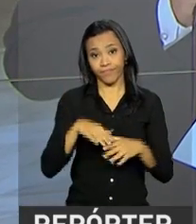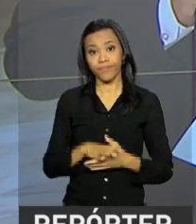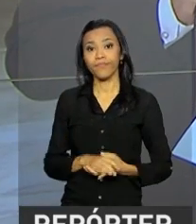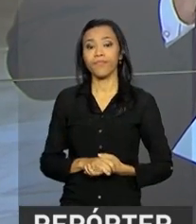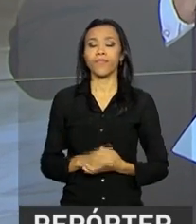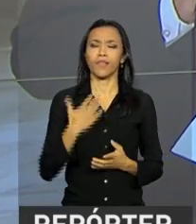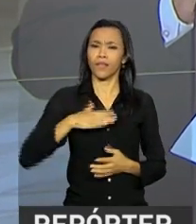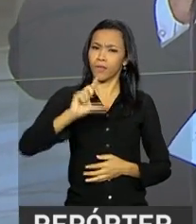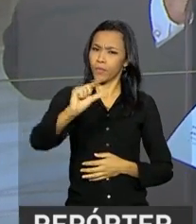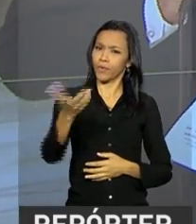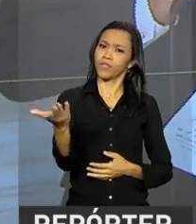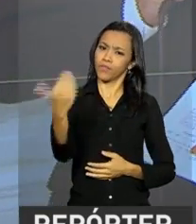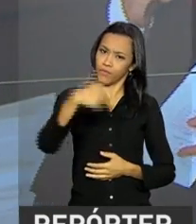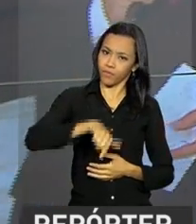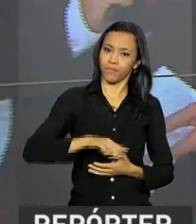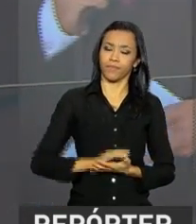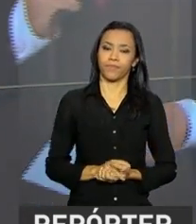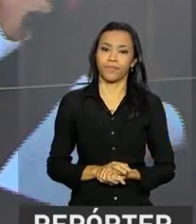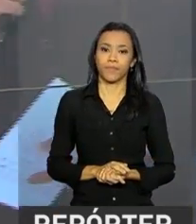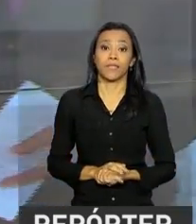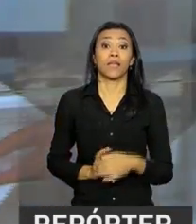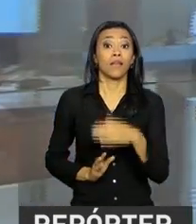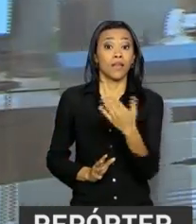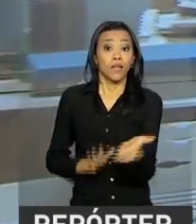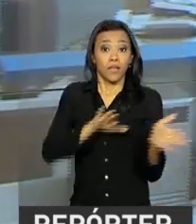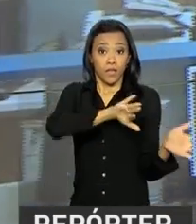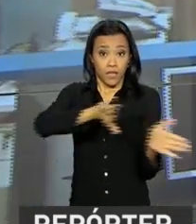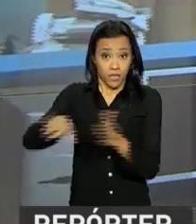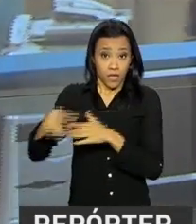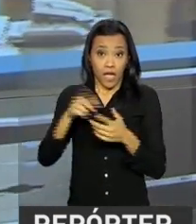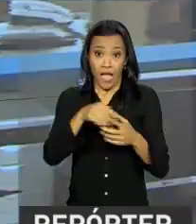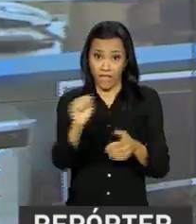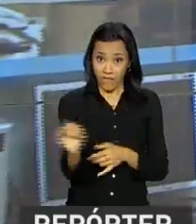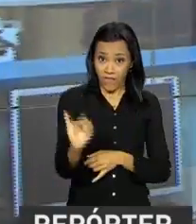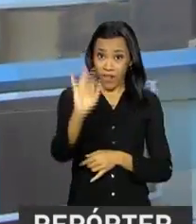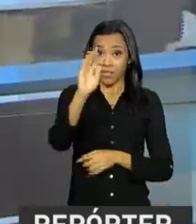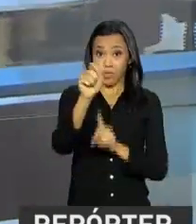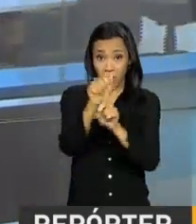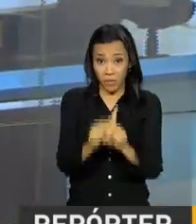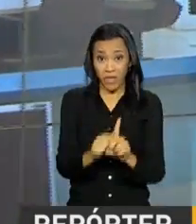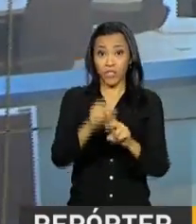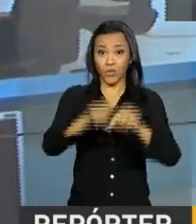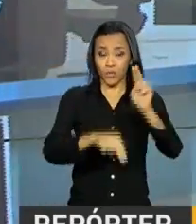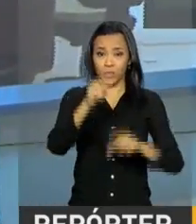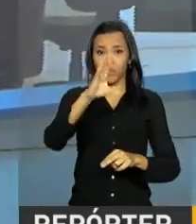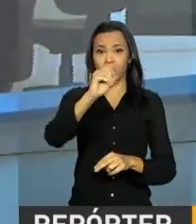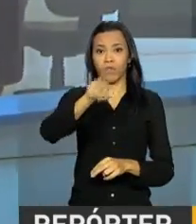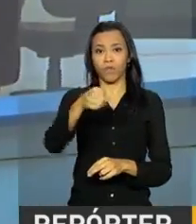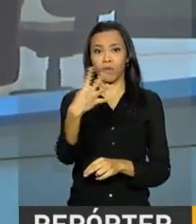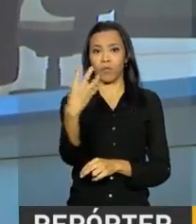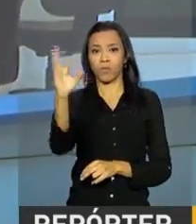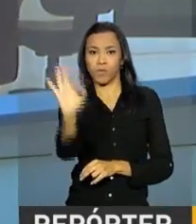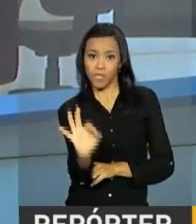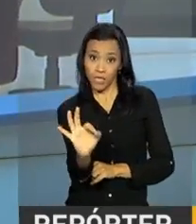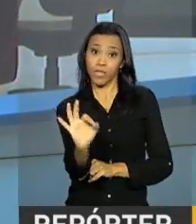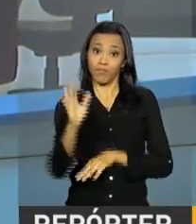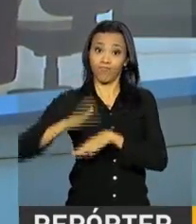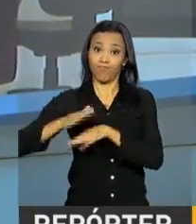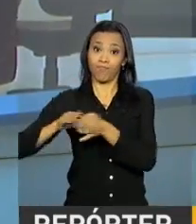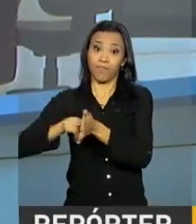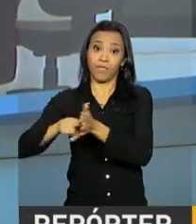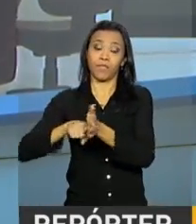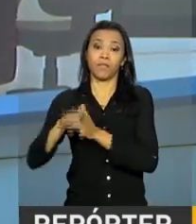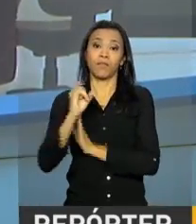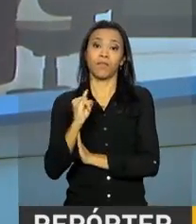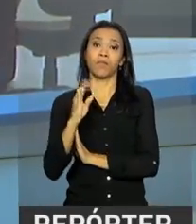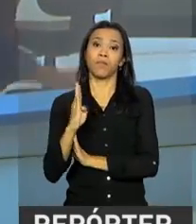Pedro. Daqui a pouco a gente volta a conversar. A prévia da inflação oficial em junho ficou em 0,4%, segundo o